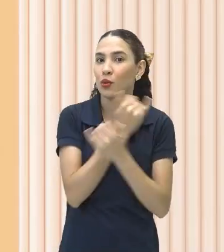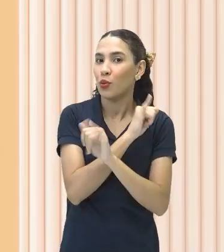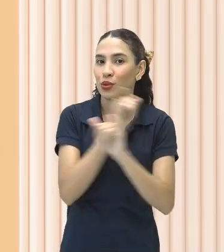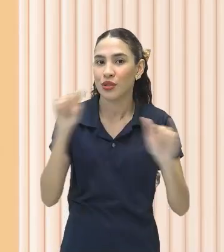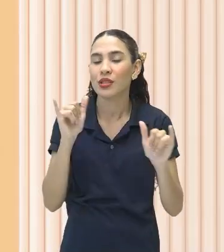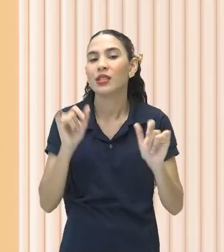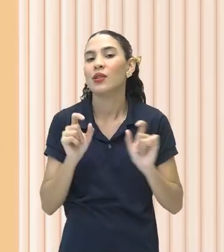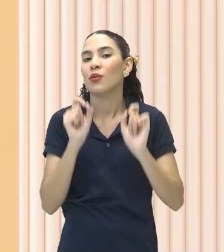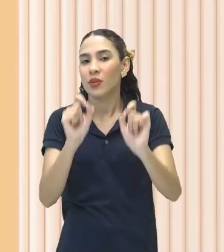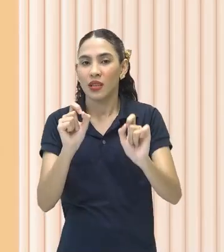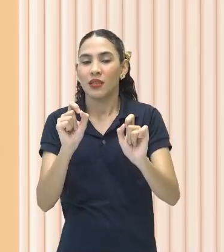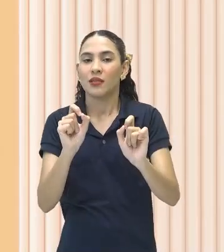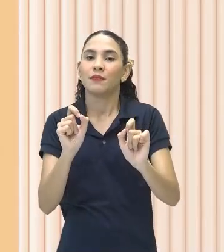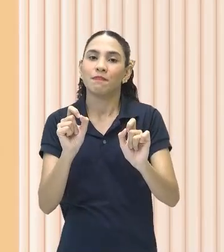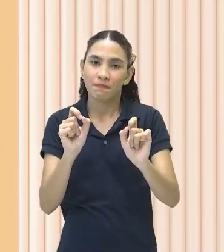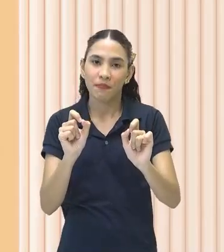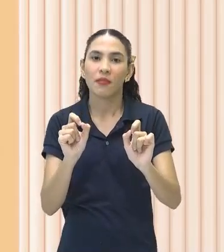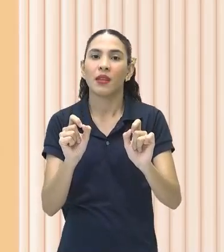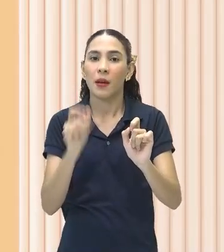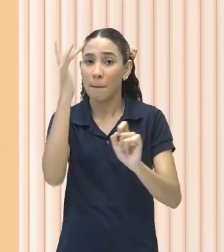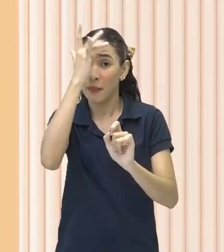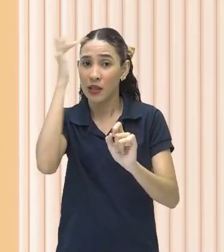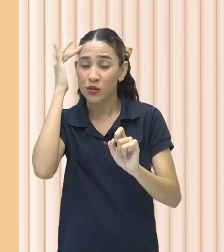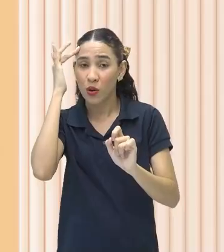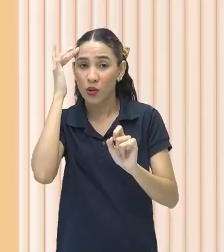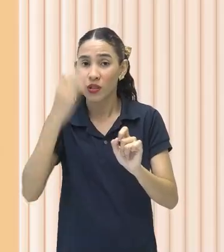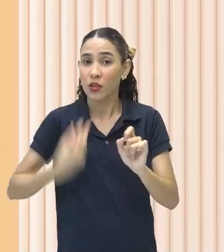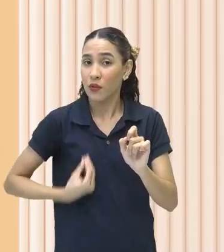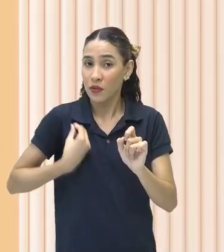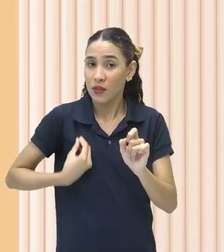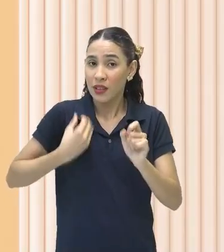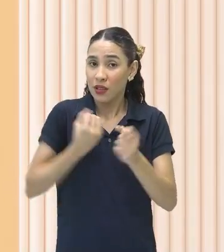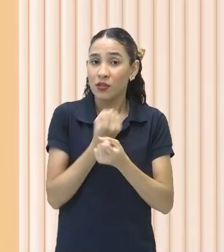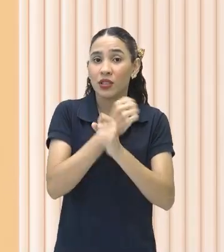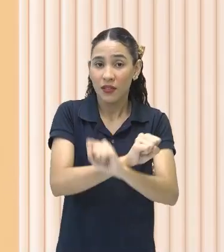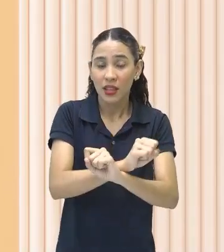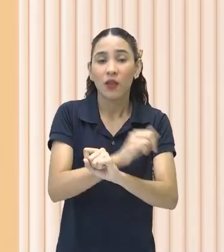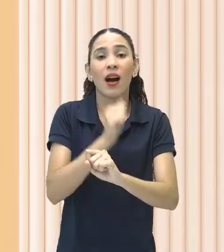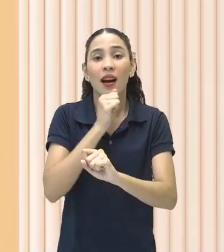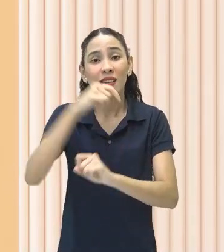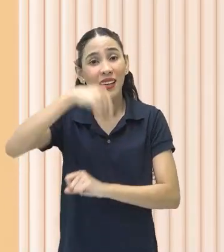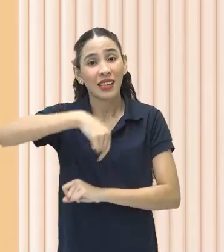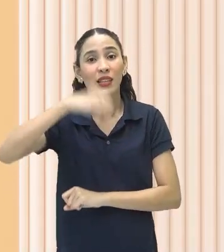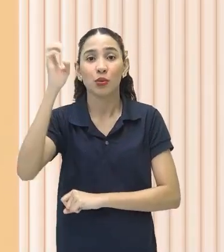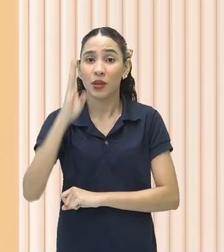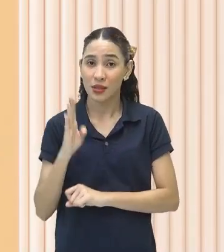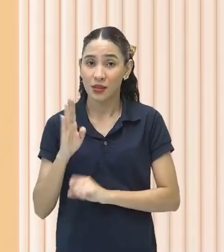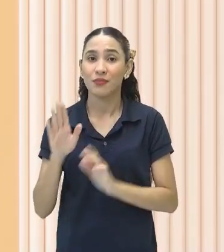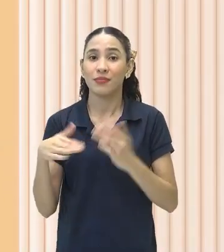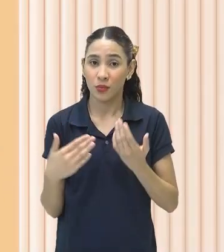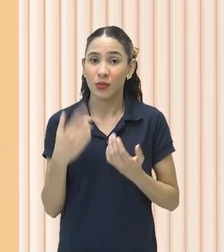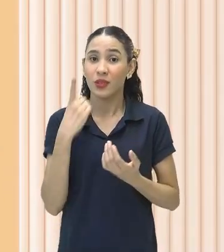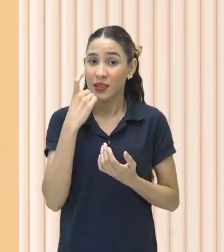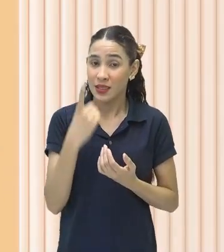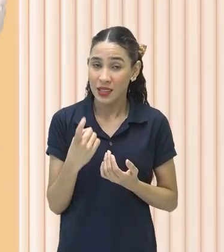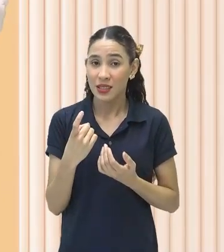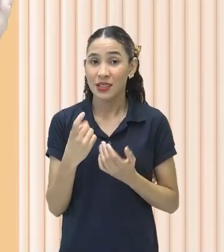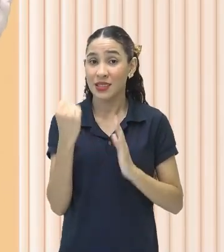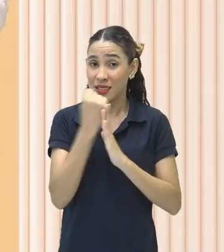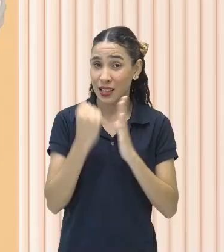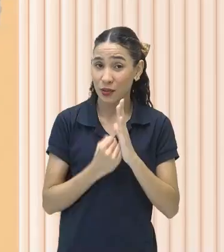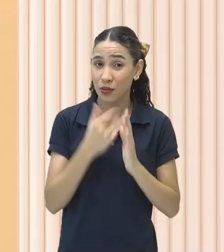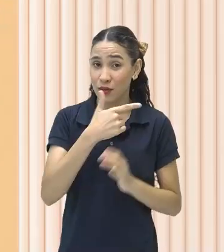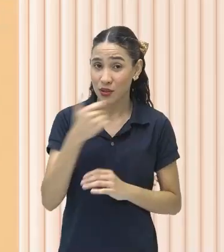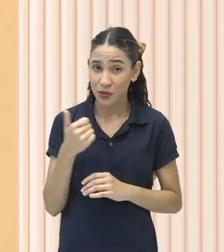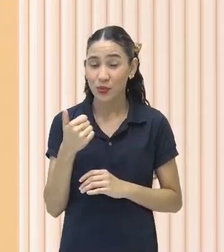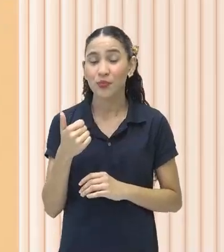notícia sobre pessoas que estão escravizadas aqui no Brasil. Olha só que interessante, em pleno século